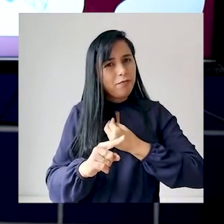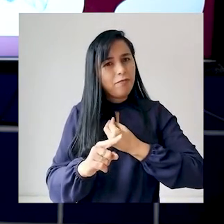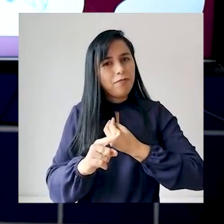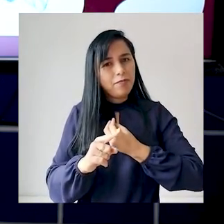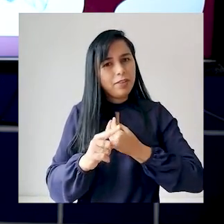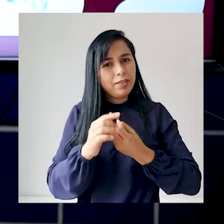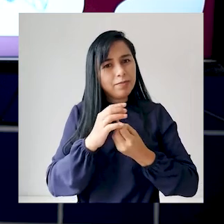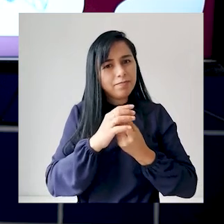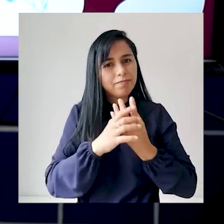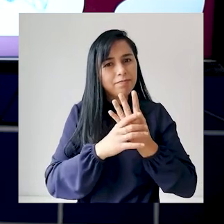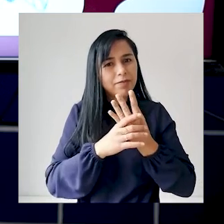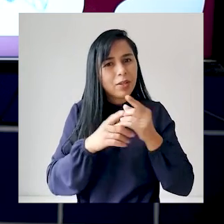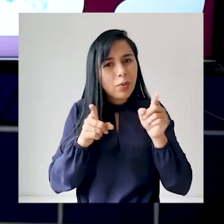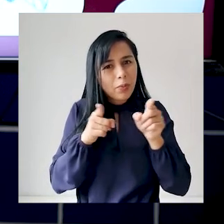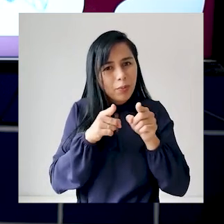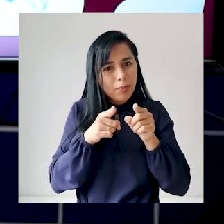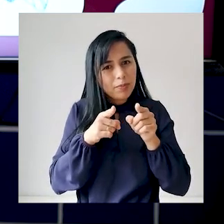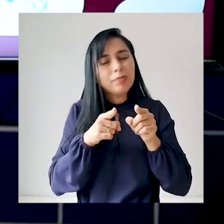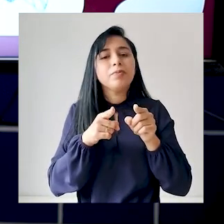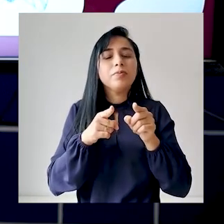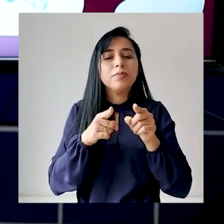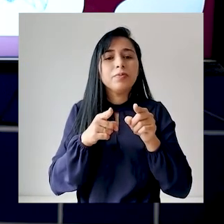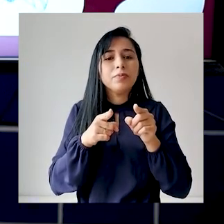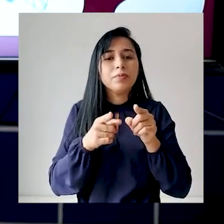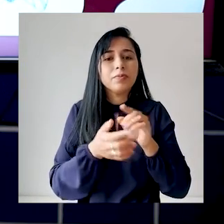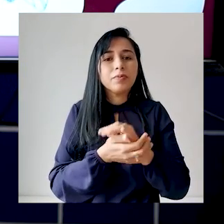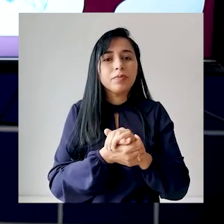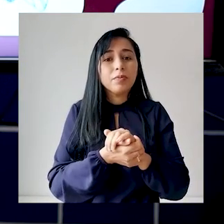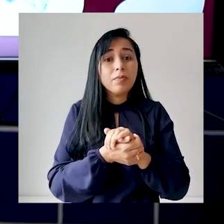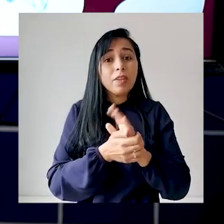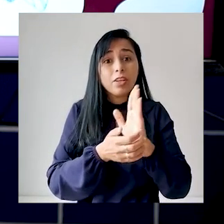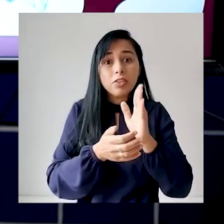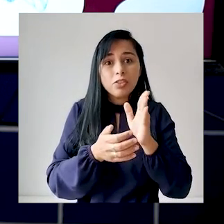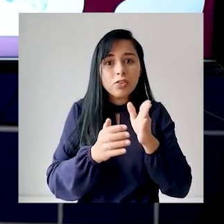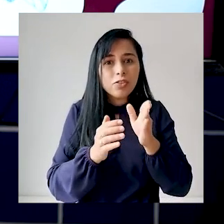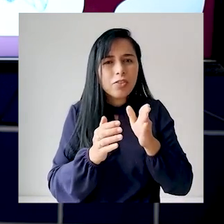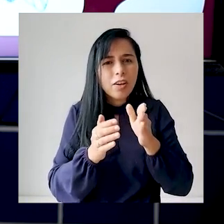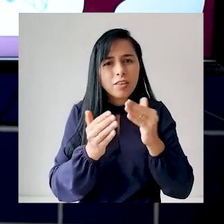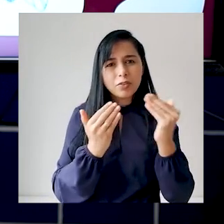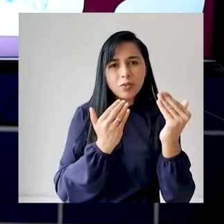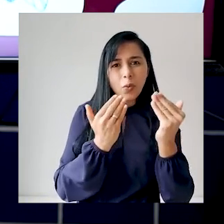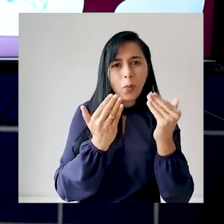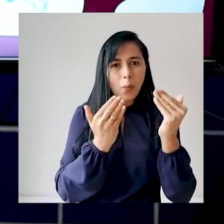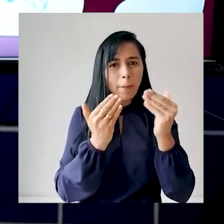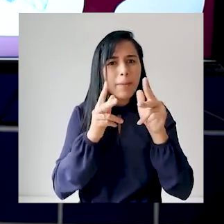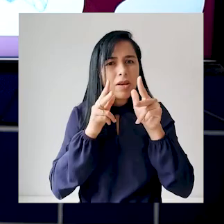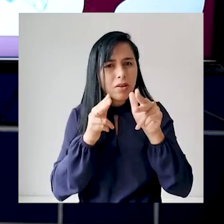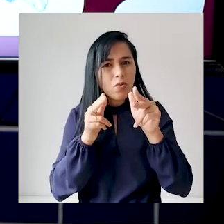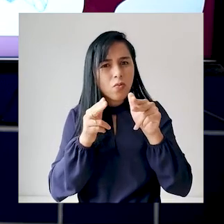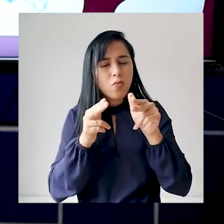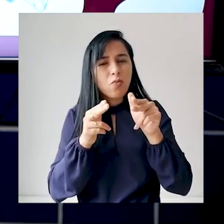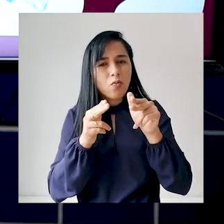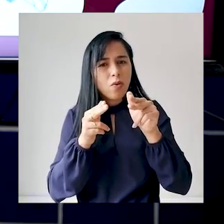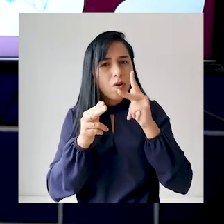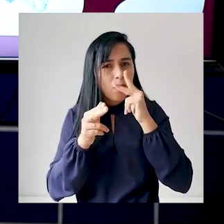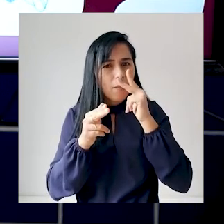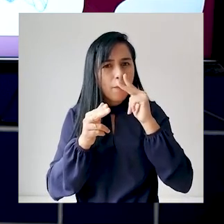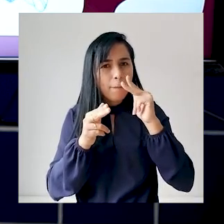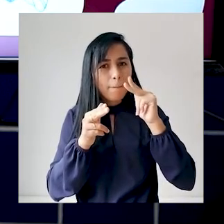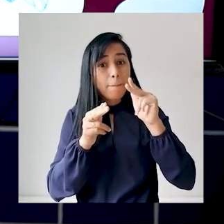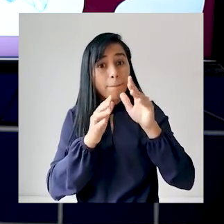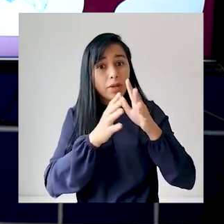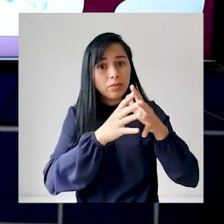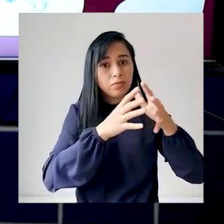nasce infantil ainda, ele é semelhante ao adulto, porém com algumas estruturas